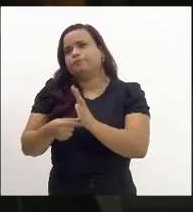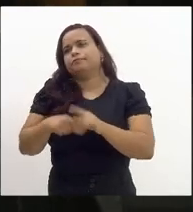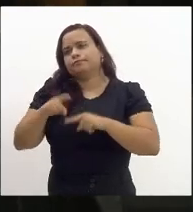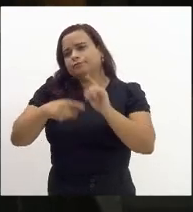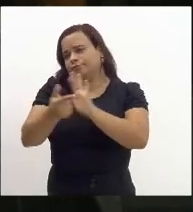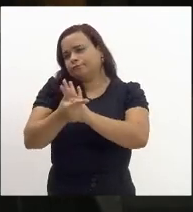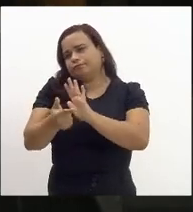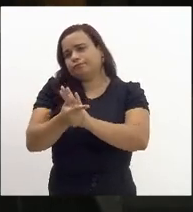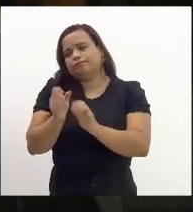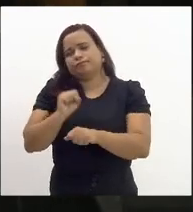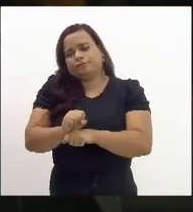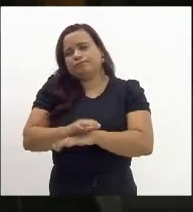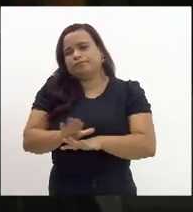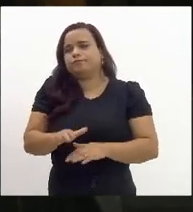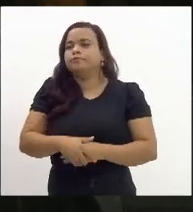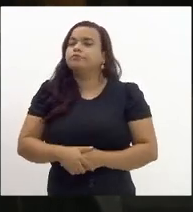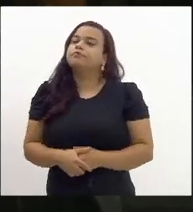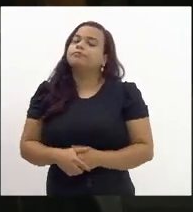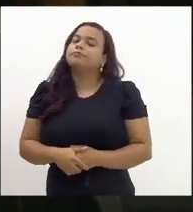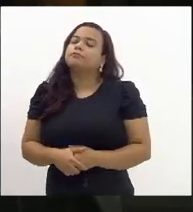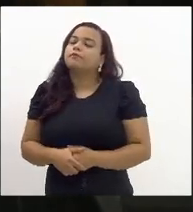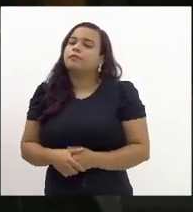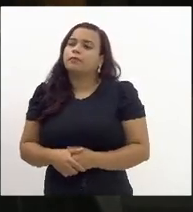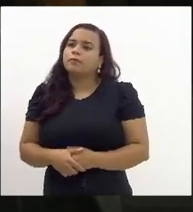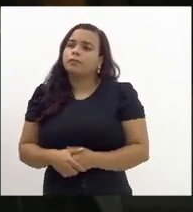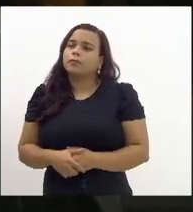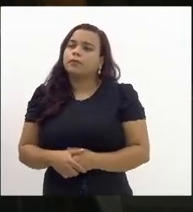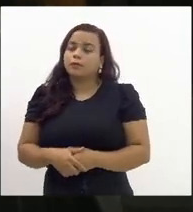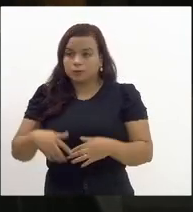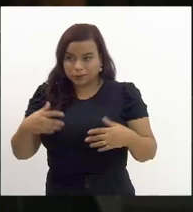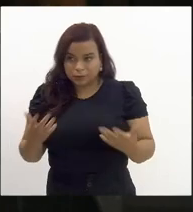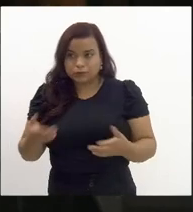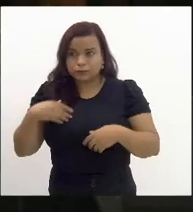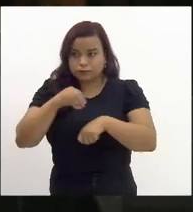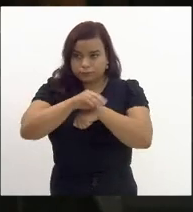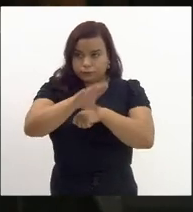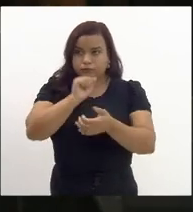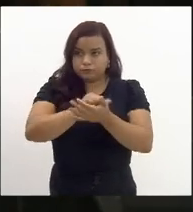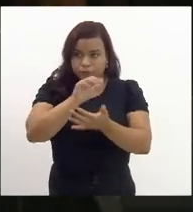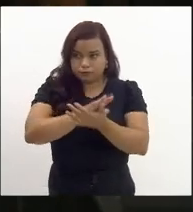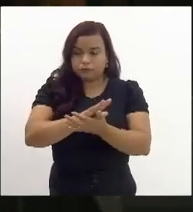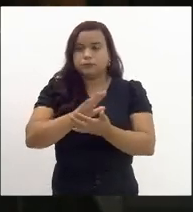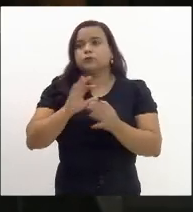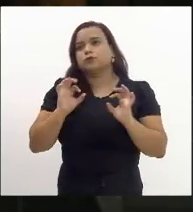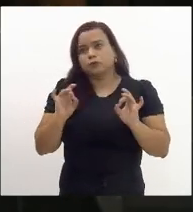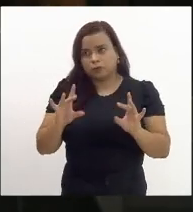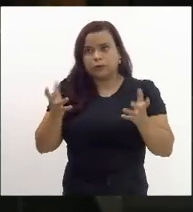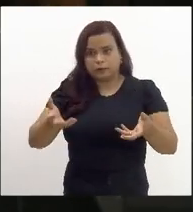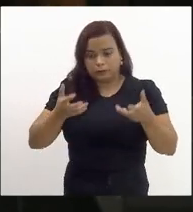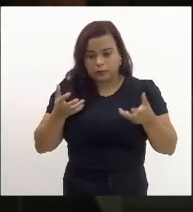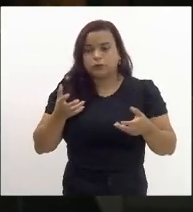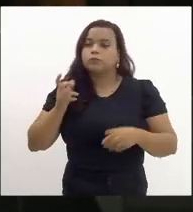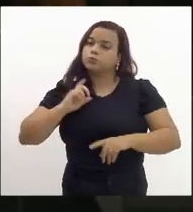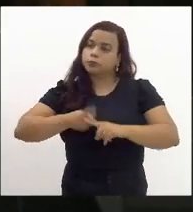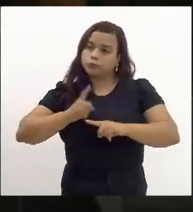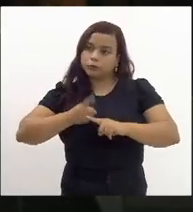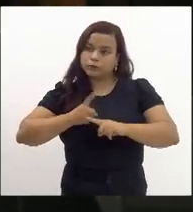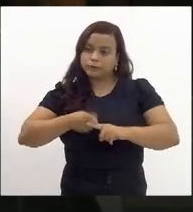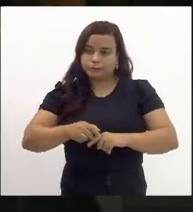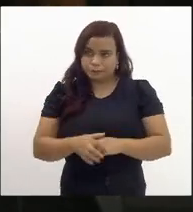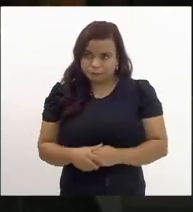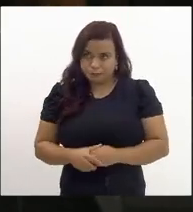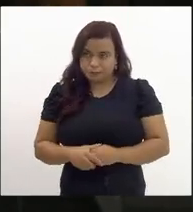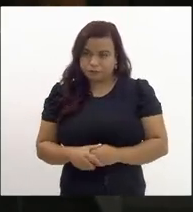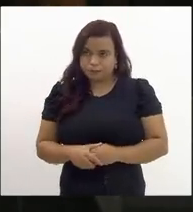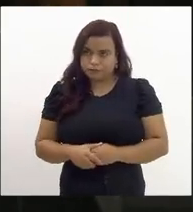papel. Então, queria deixar apenas esse registro, né, porque